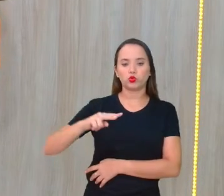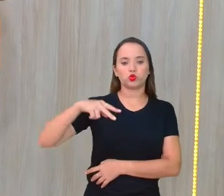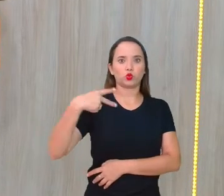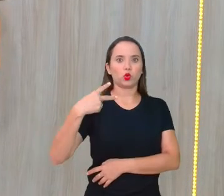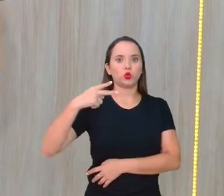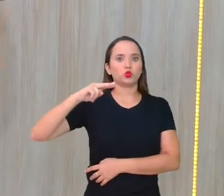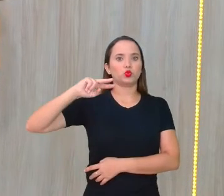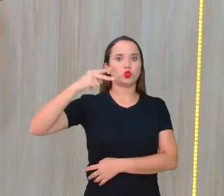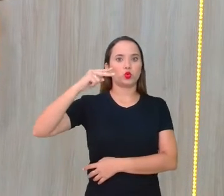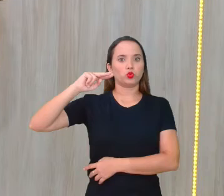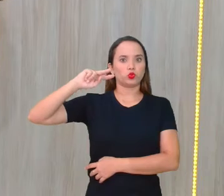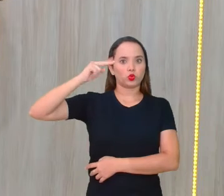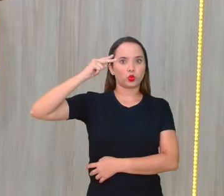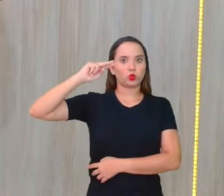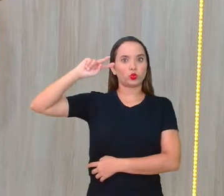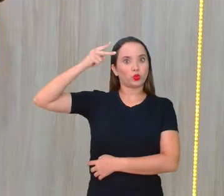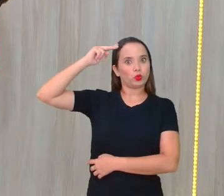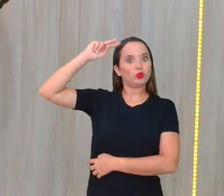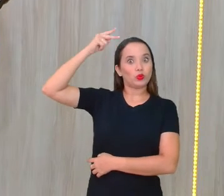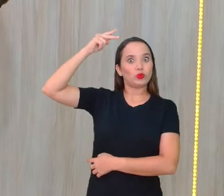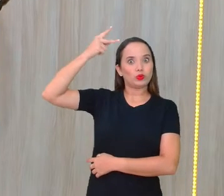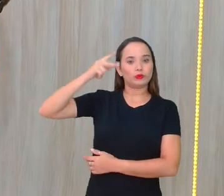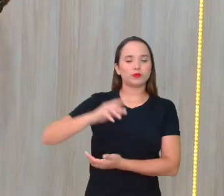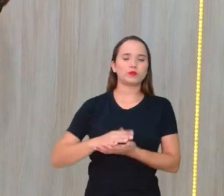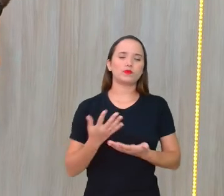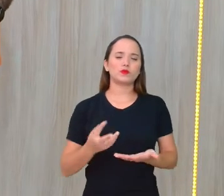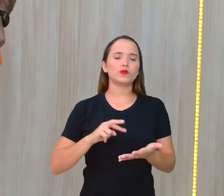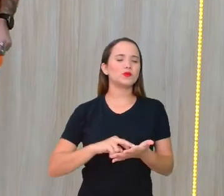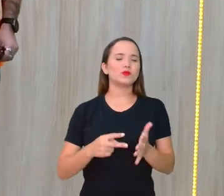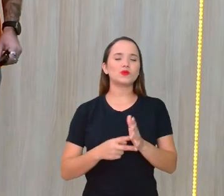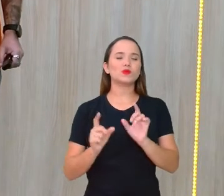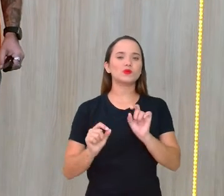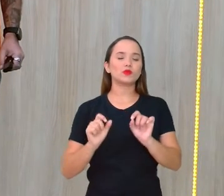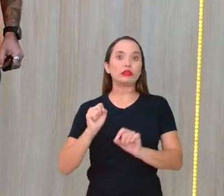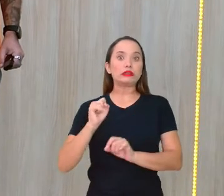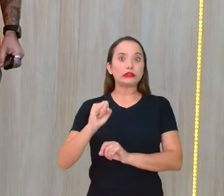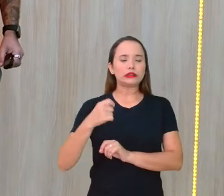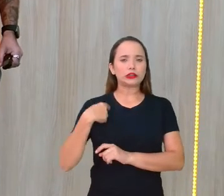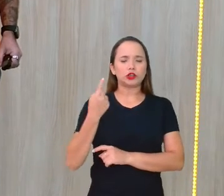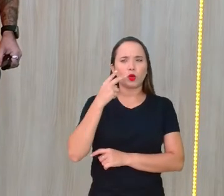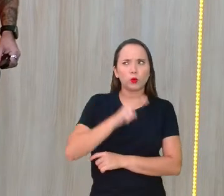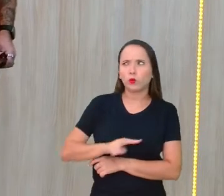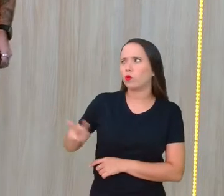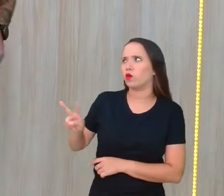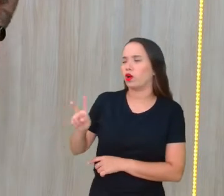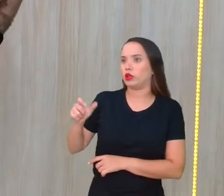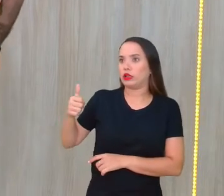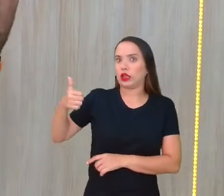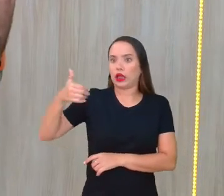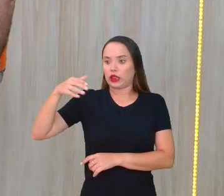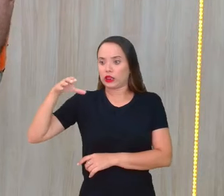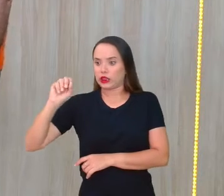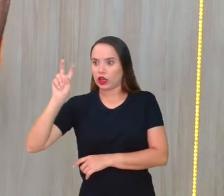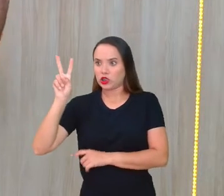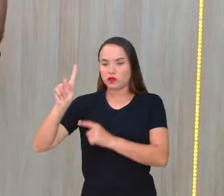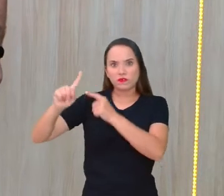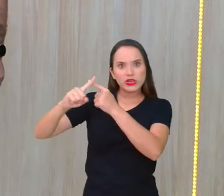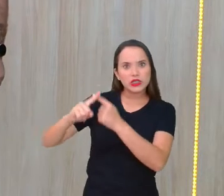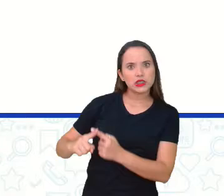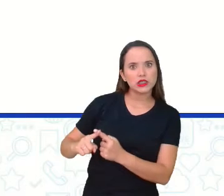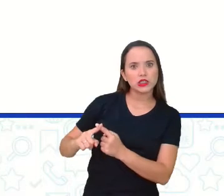por 2, por 2, por 2. Ou seja, se eu fosse olhar lá na 10ª vez que eu fizesse isso, eu iria